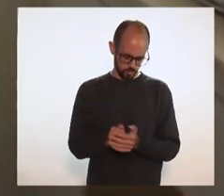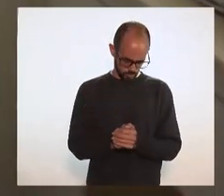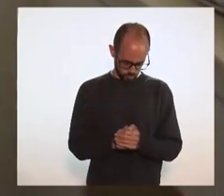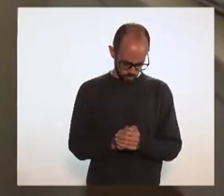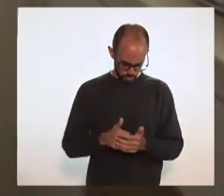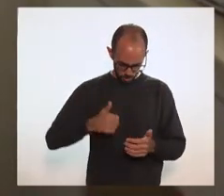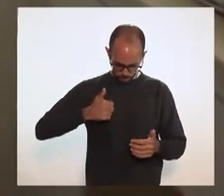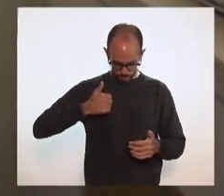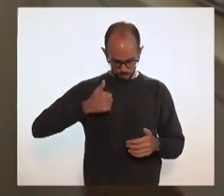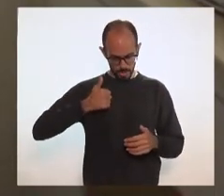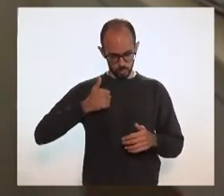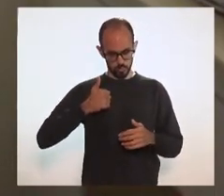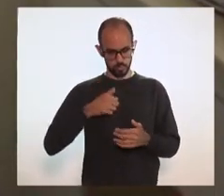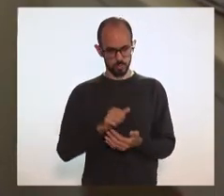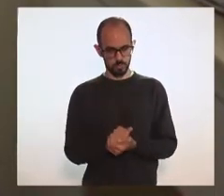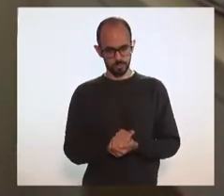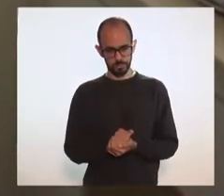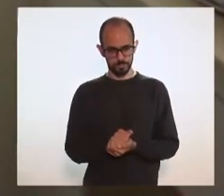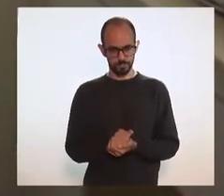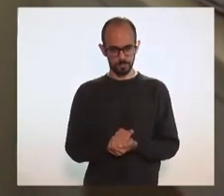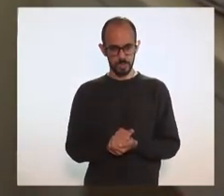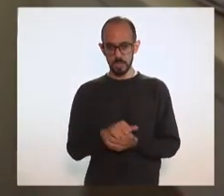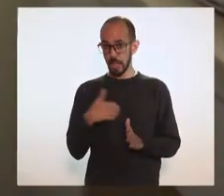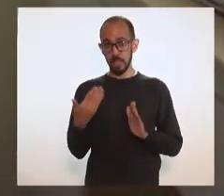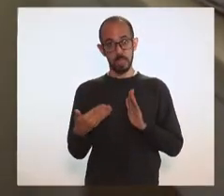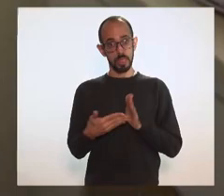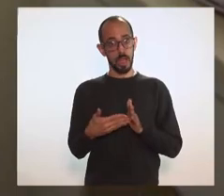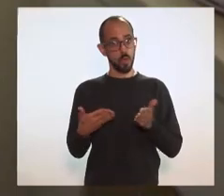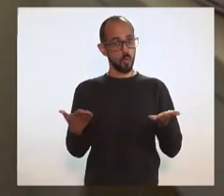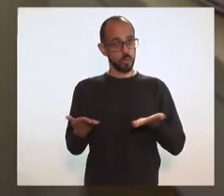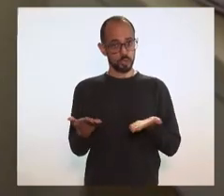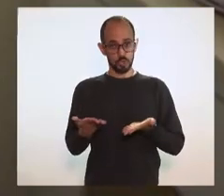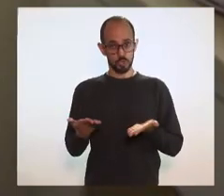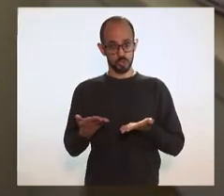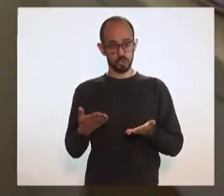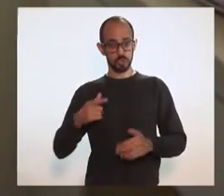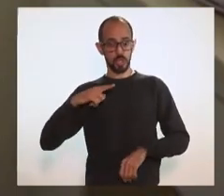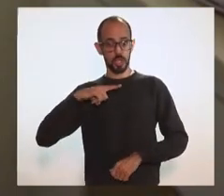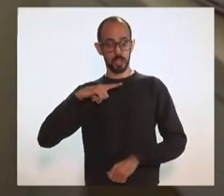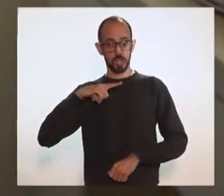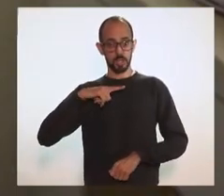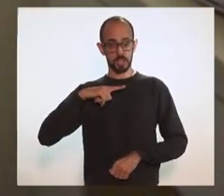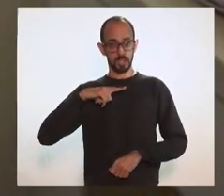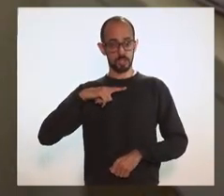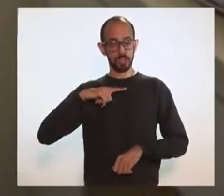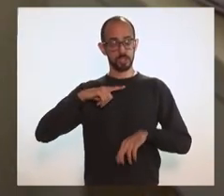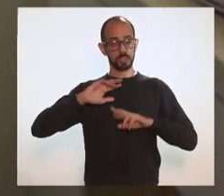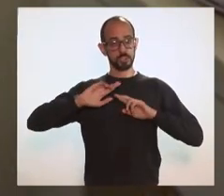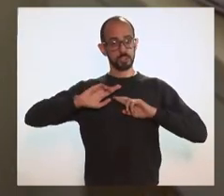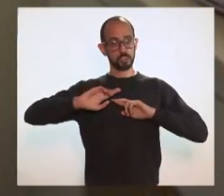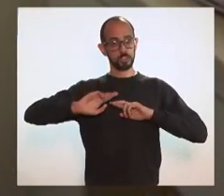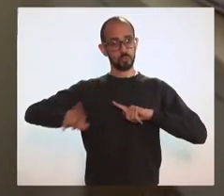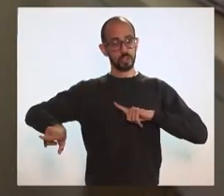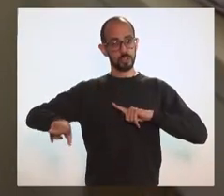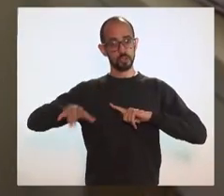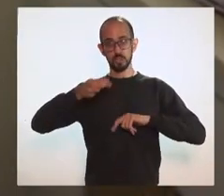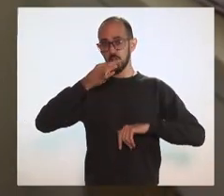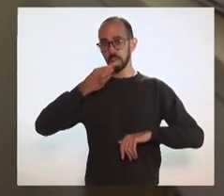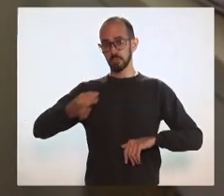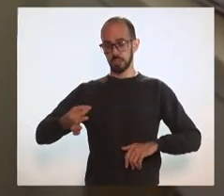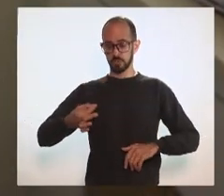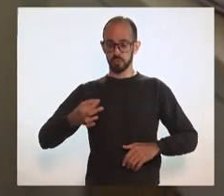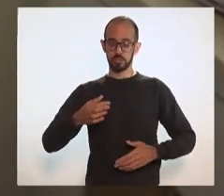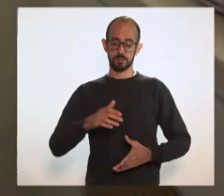primeiro ponto em comum. E até hoje existem divergências. E eu vou